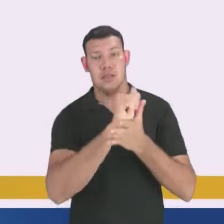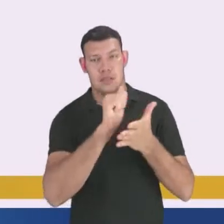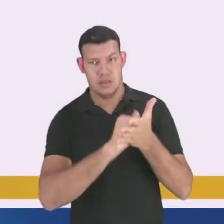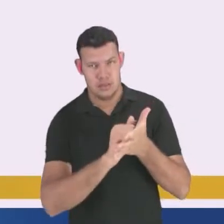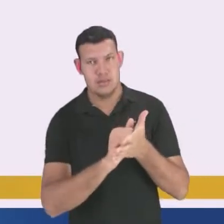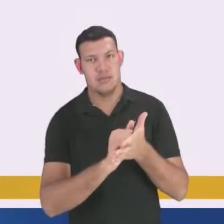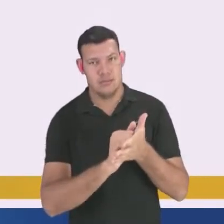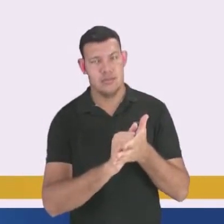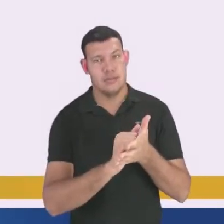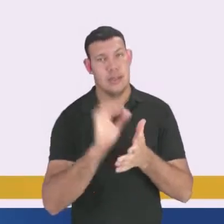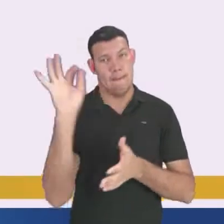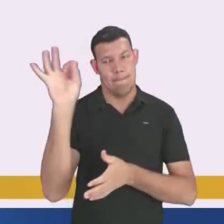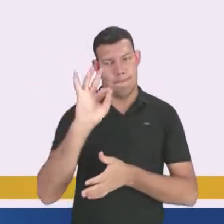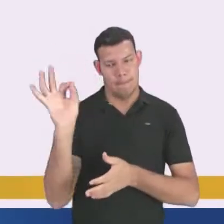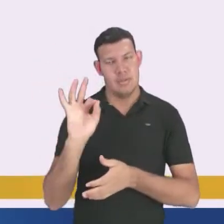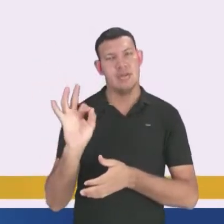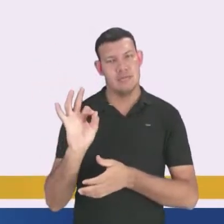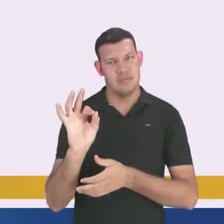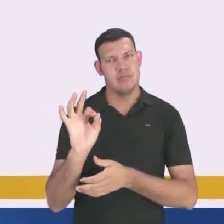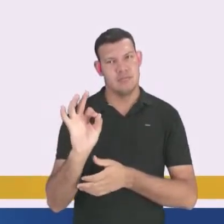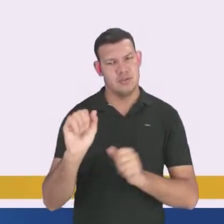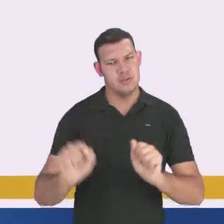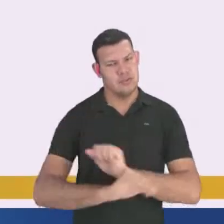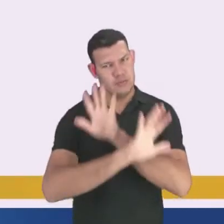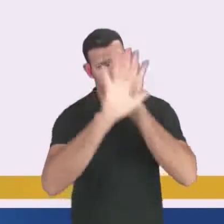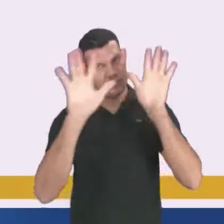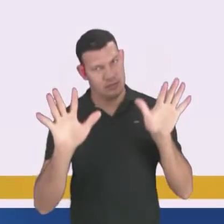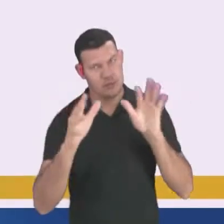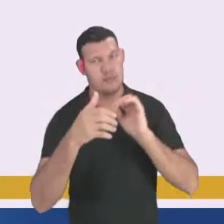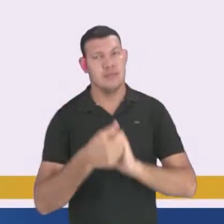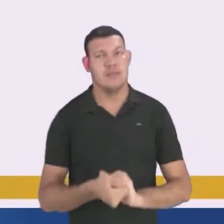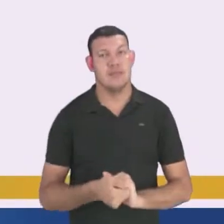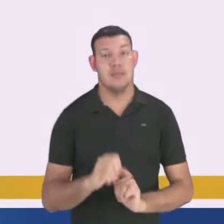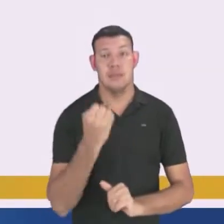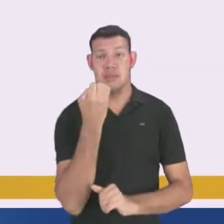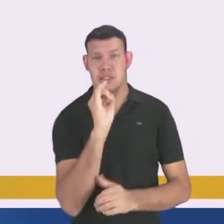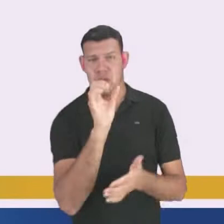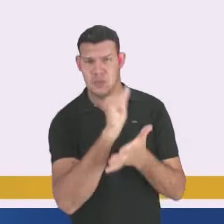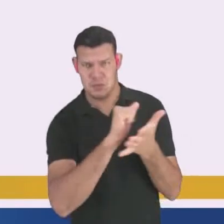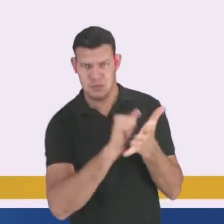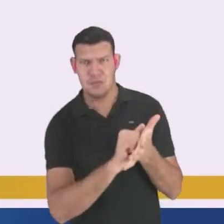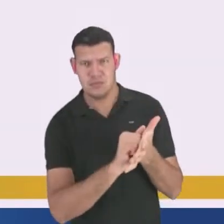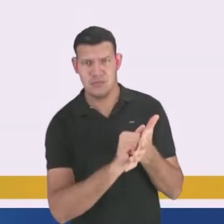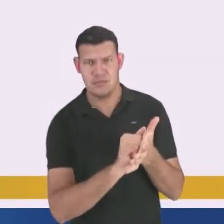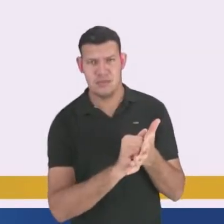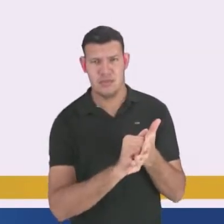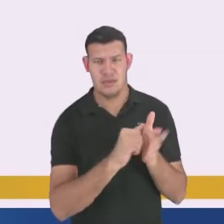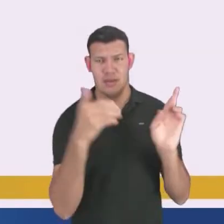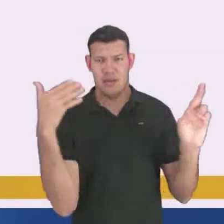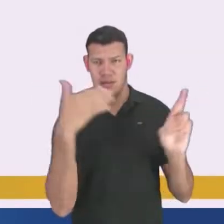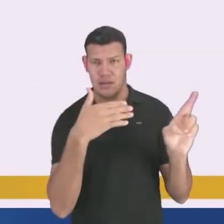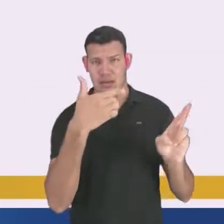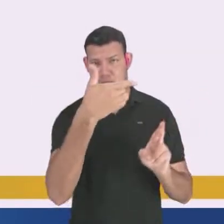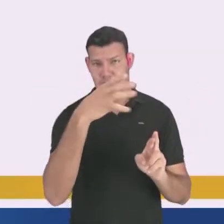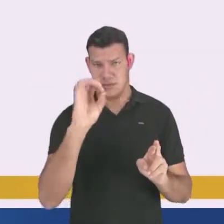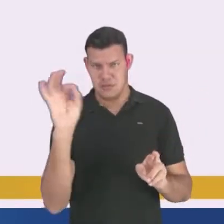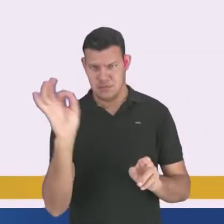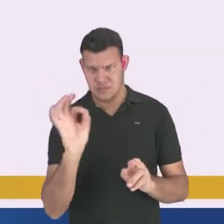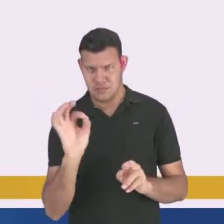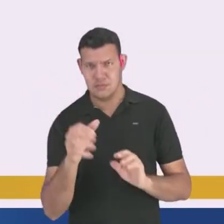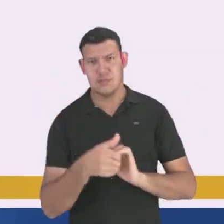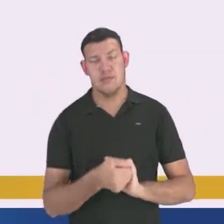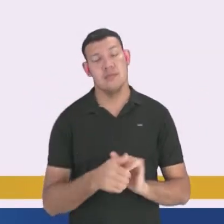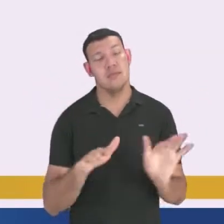são dados em porcentagem, a proporção fica bem evidente. Então, por exemplo, se um certo dado representa 20% do total,